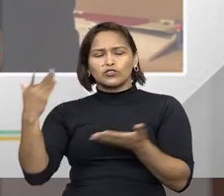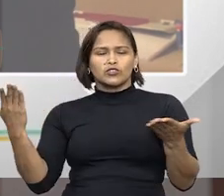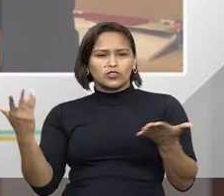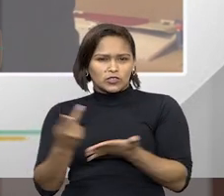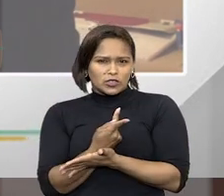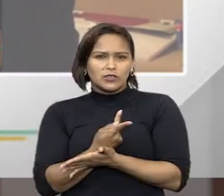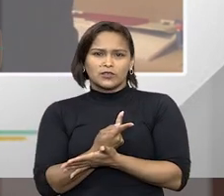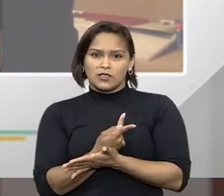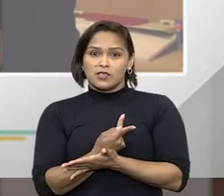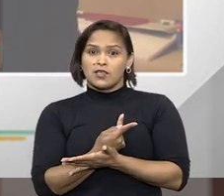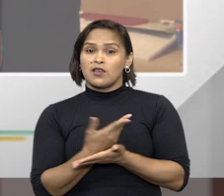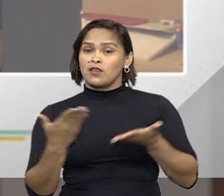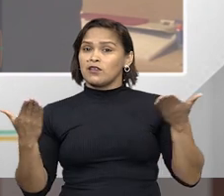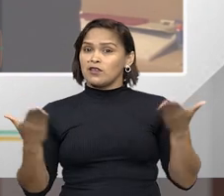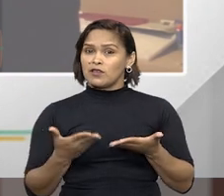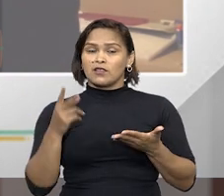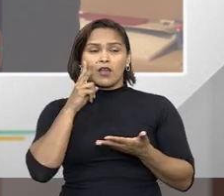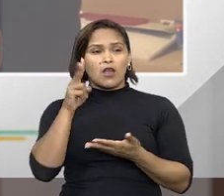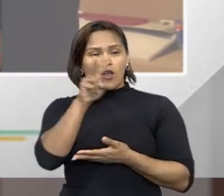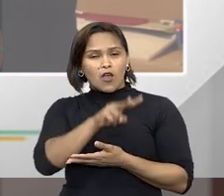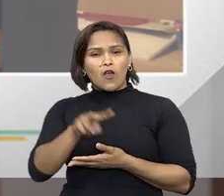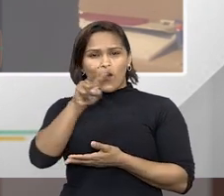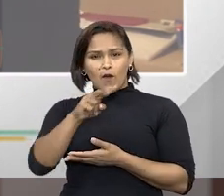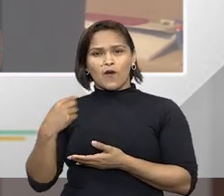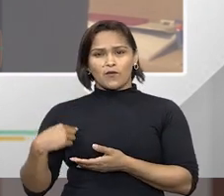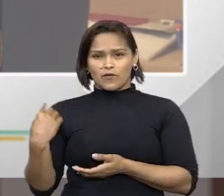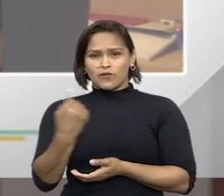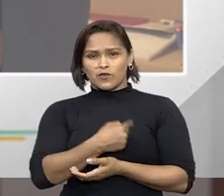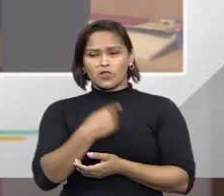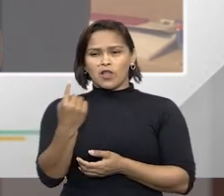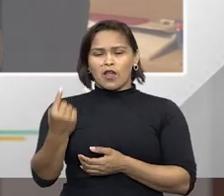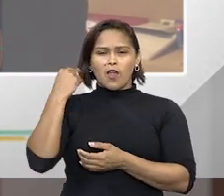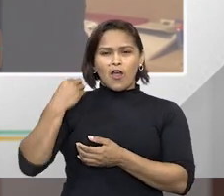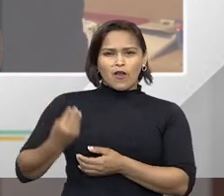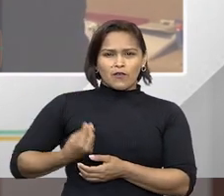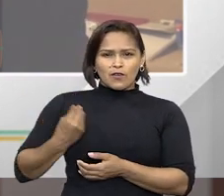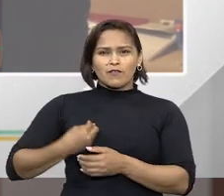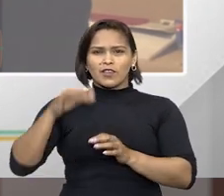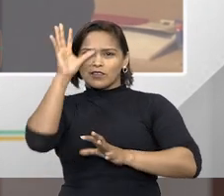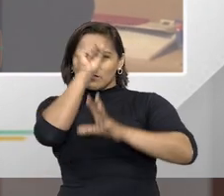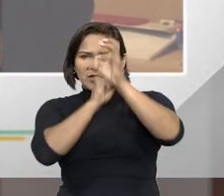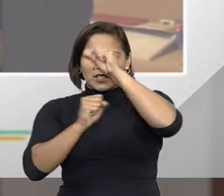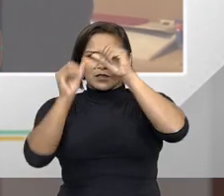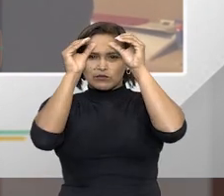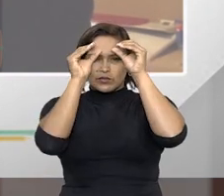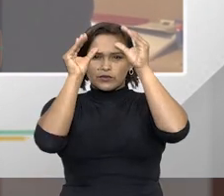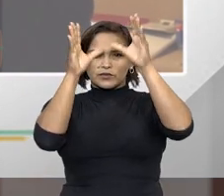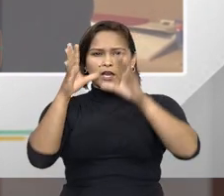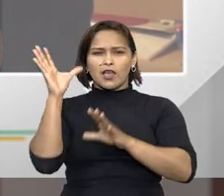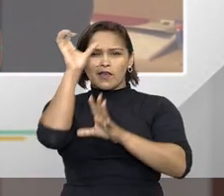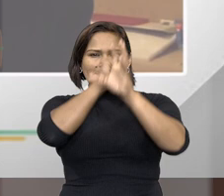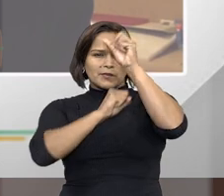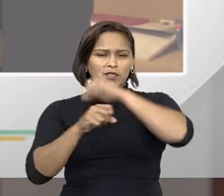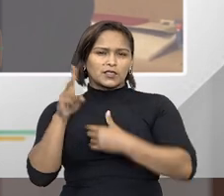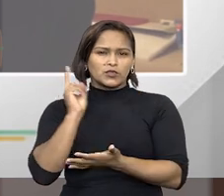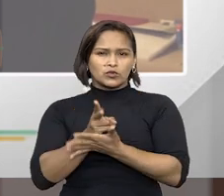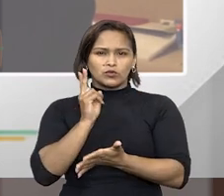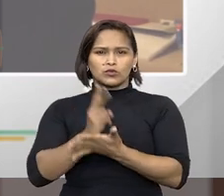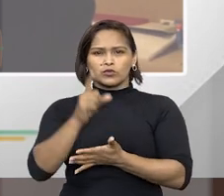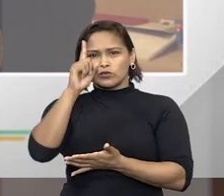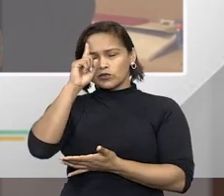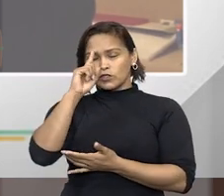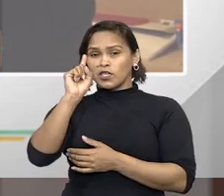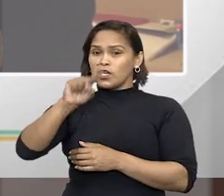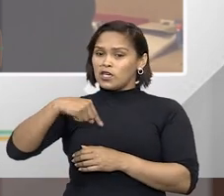Então, nós fomos vivendo e aprendendo. Essa que é a realidade. E os que,